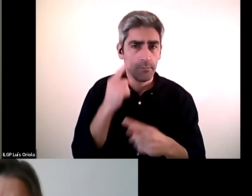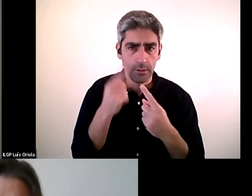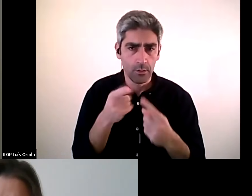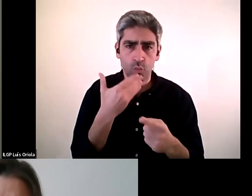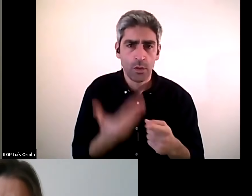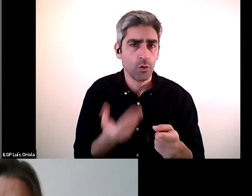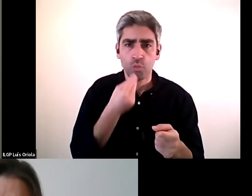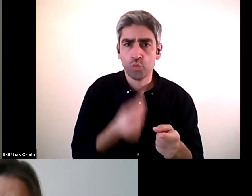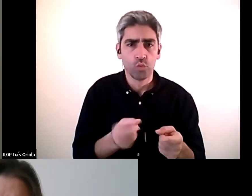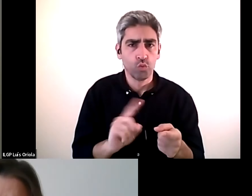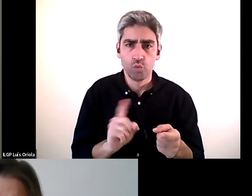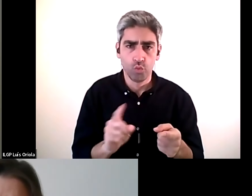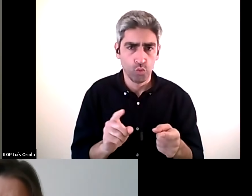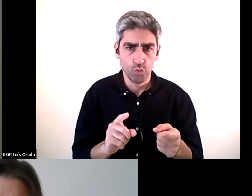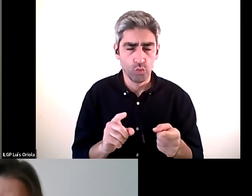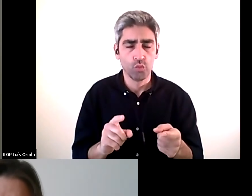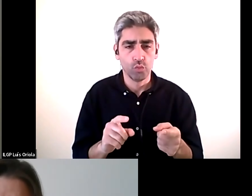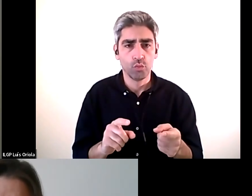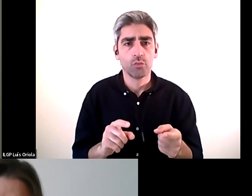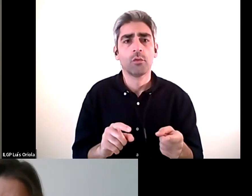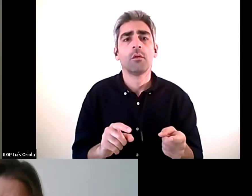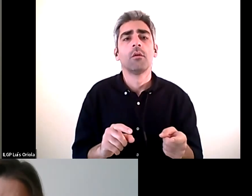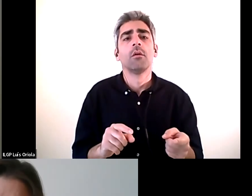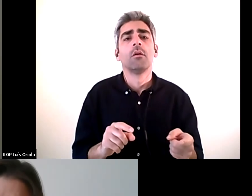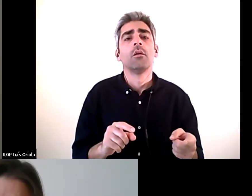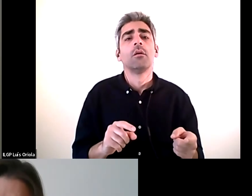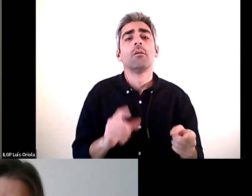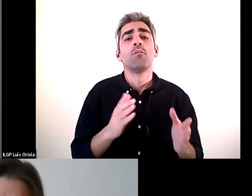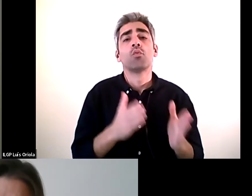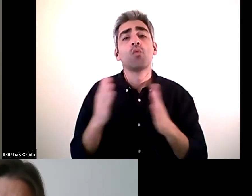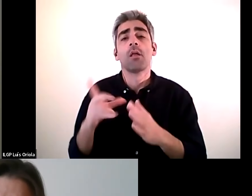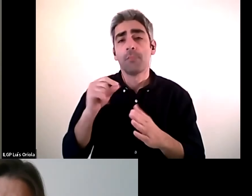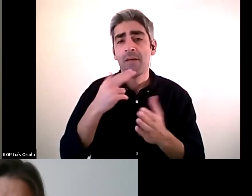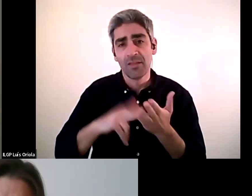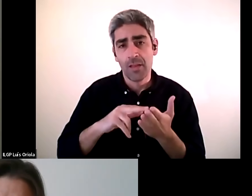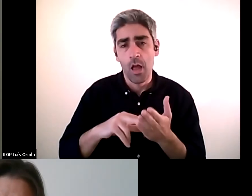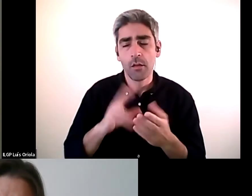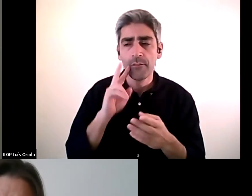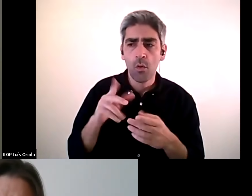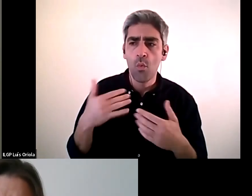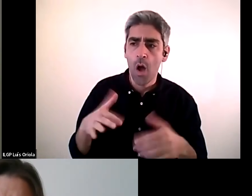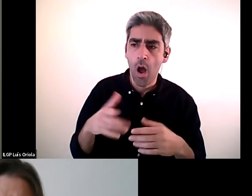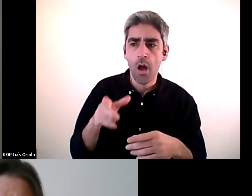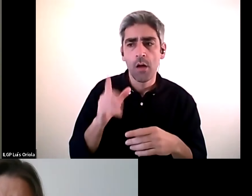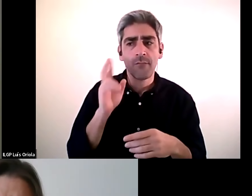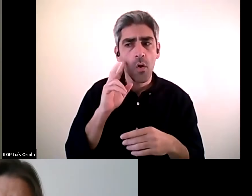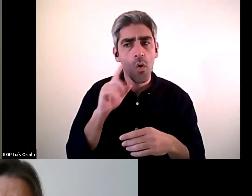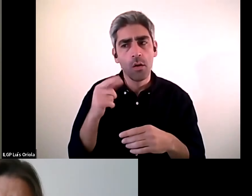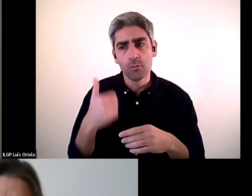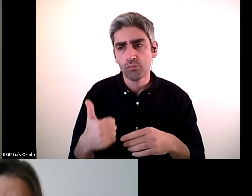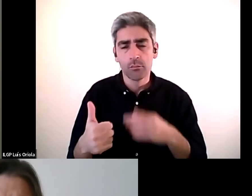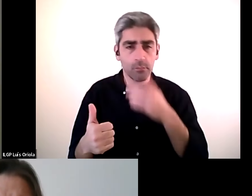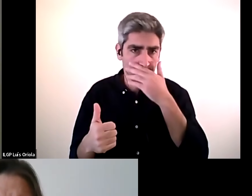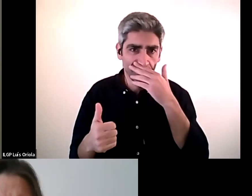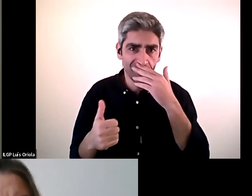justo. Por outro lado, também é verdade que é muitas vezes valorizado uma certa forma de,